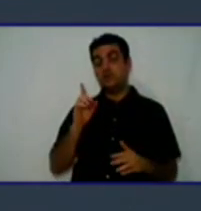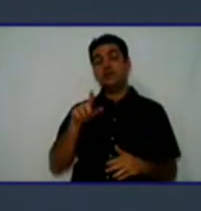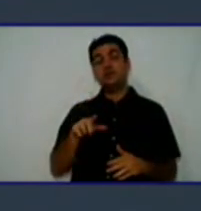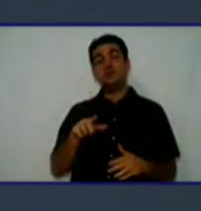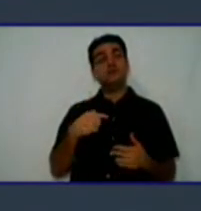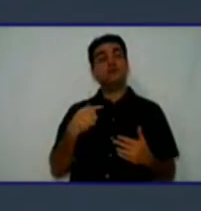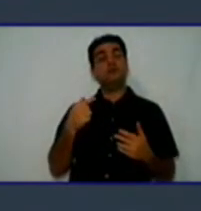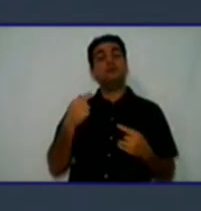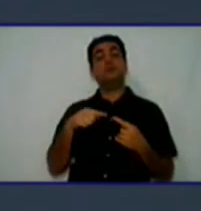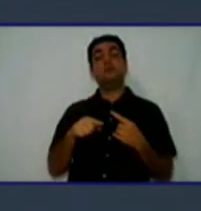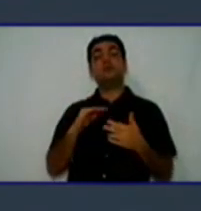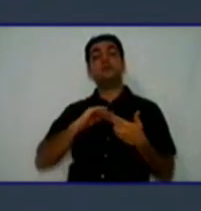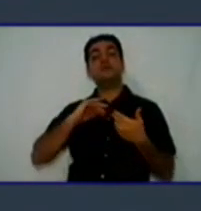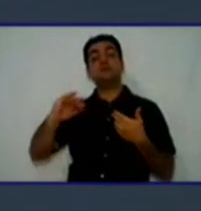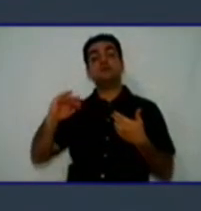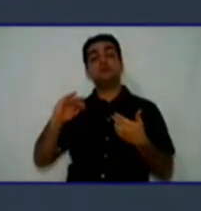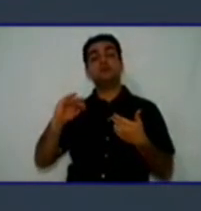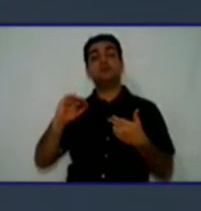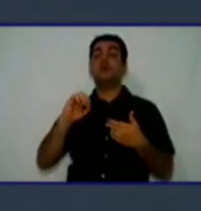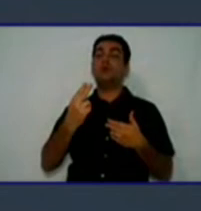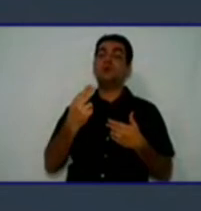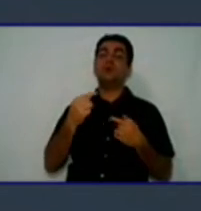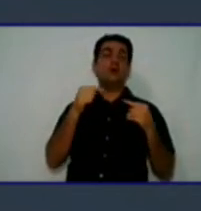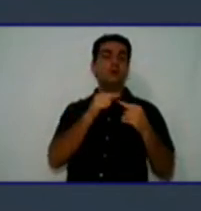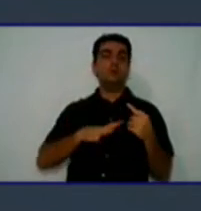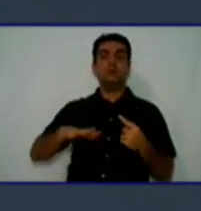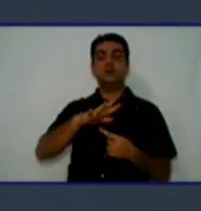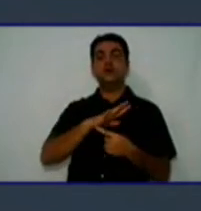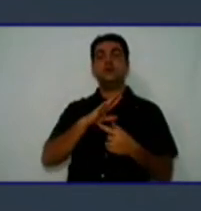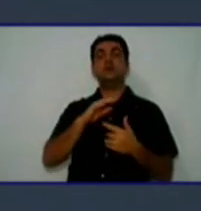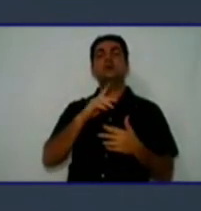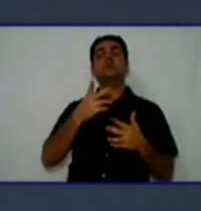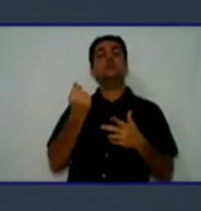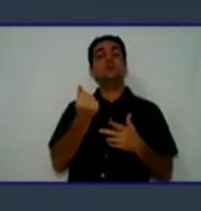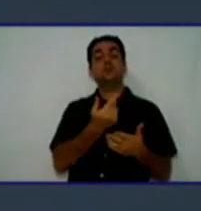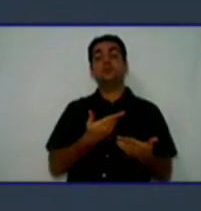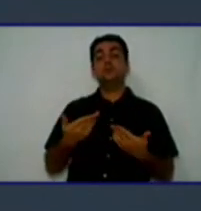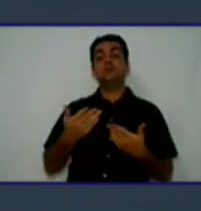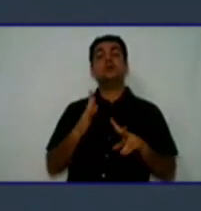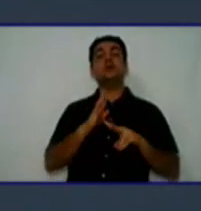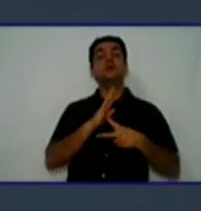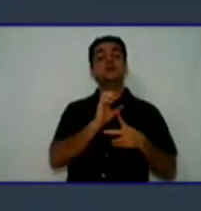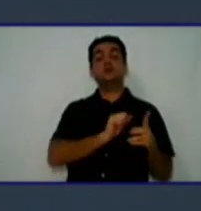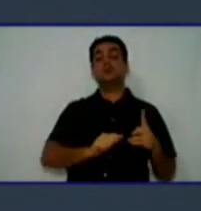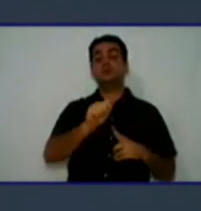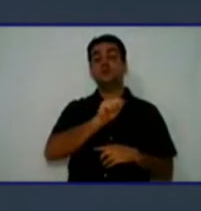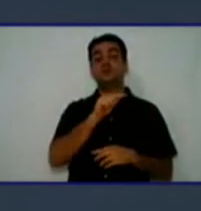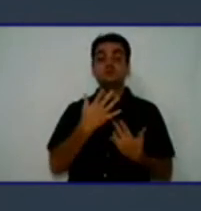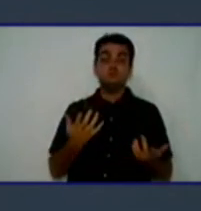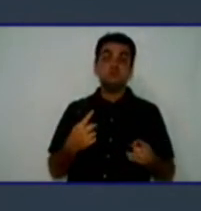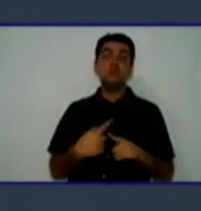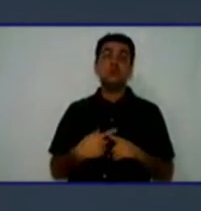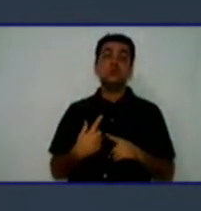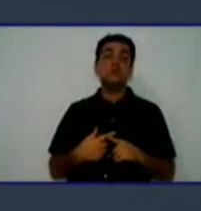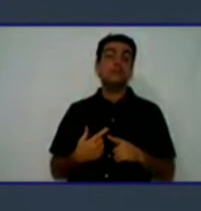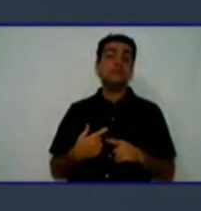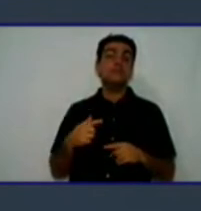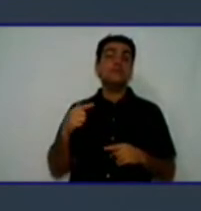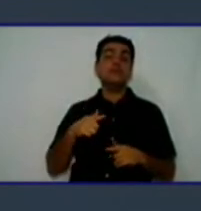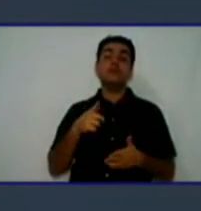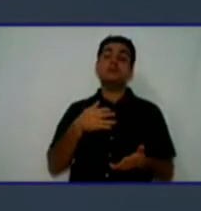assim, as obrigações não devidamente constituídas são inábeis a afastarem, a afetarem a universalidade patrimonial fruto da sucessão, justamente em razão